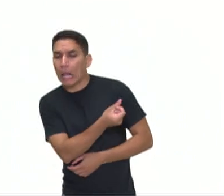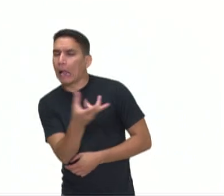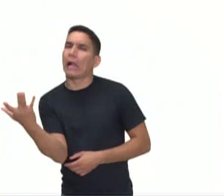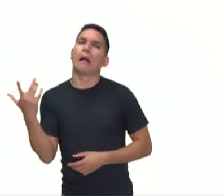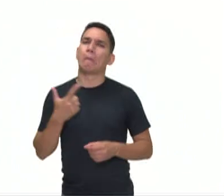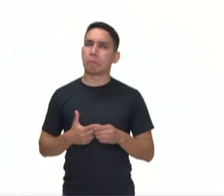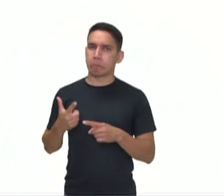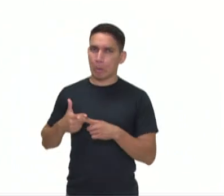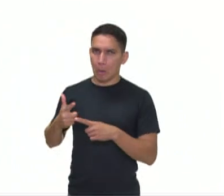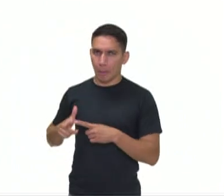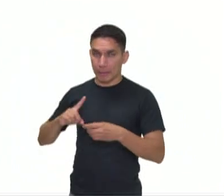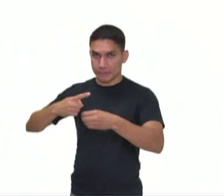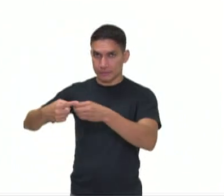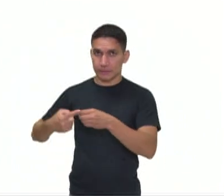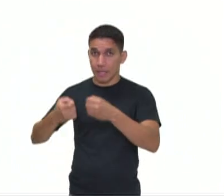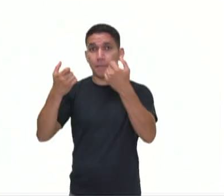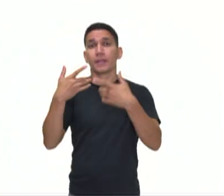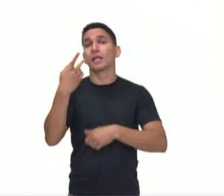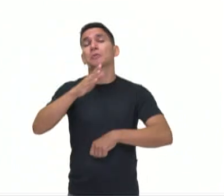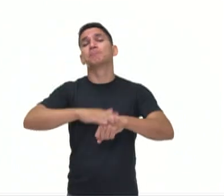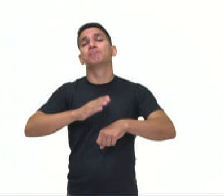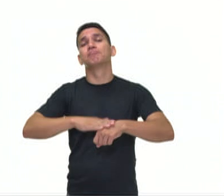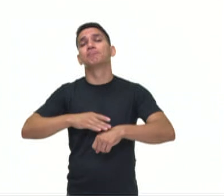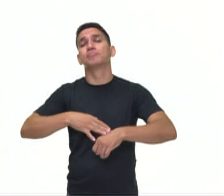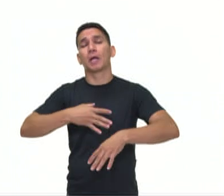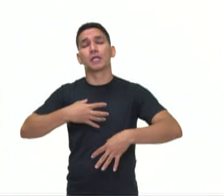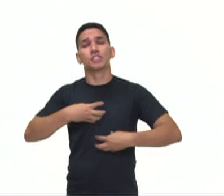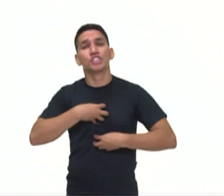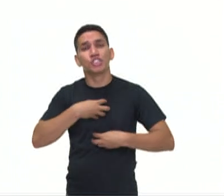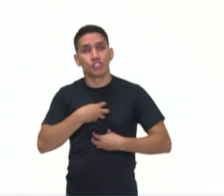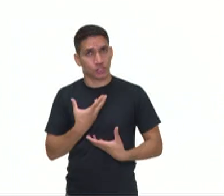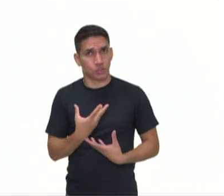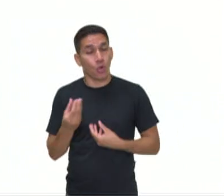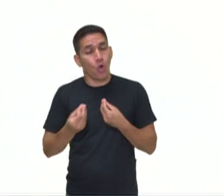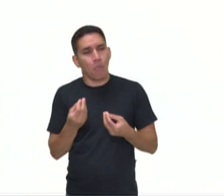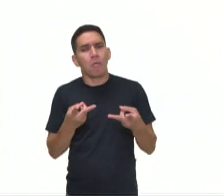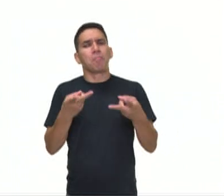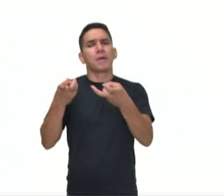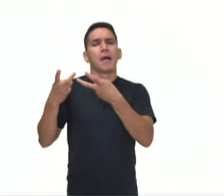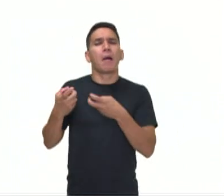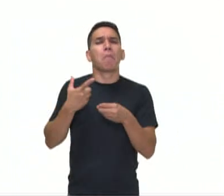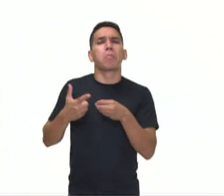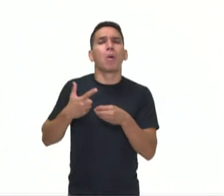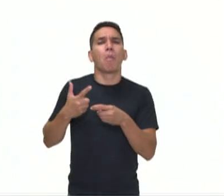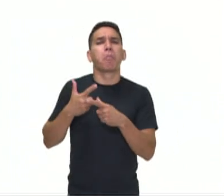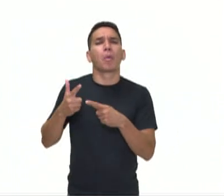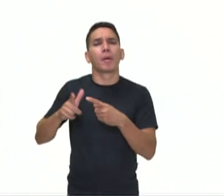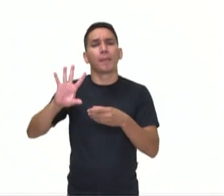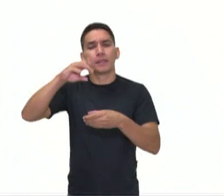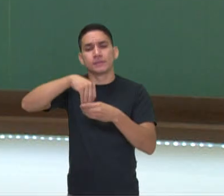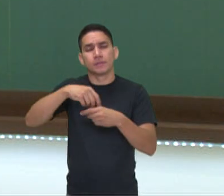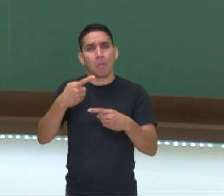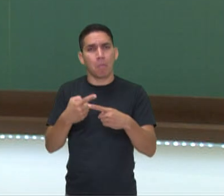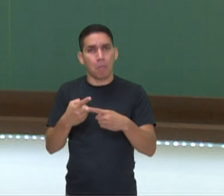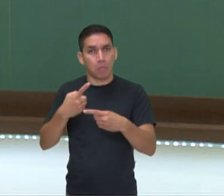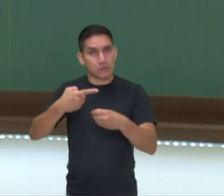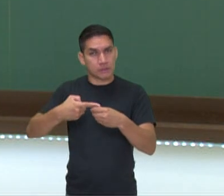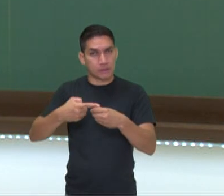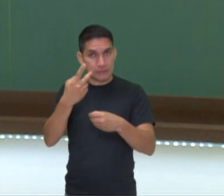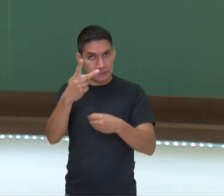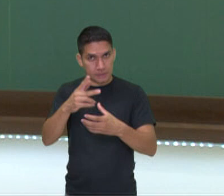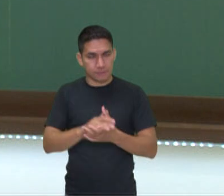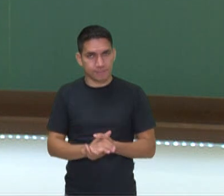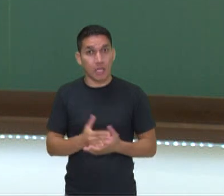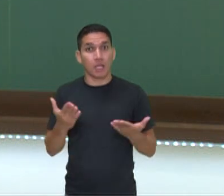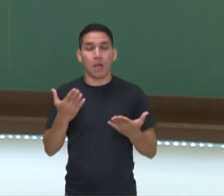problemas, explique com suas palavras os problemas que você percebe em seu município. E aí você deve, nessa questão, discutir